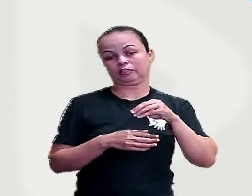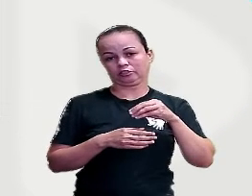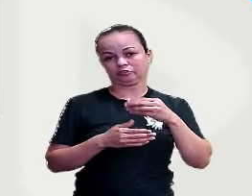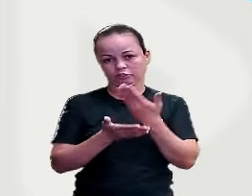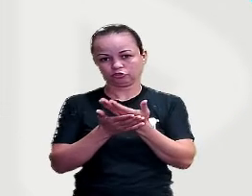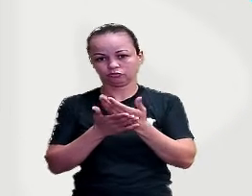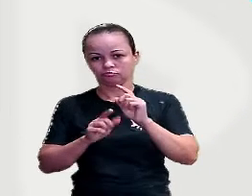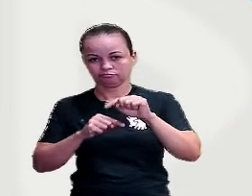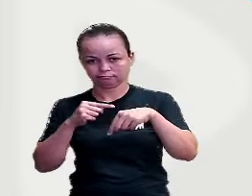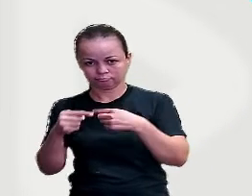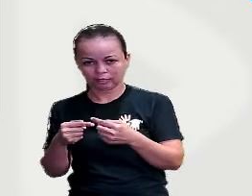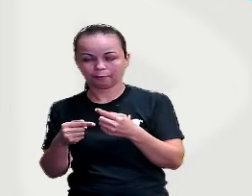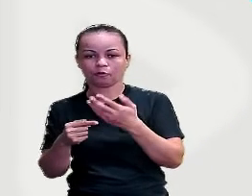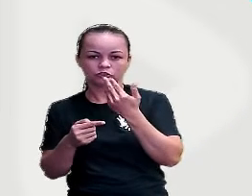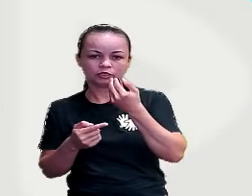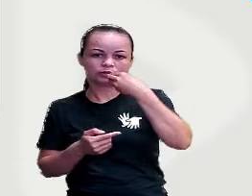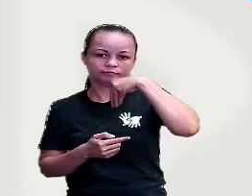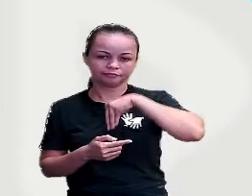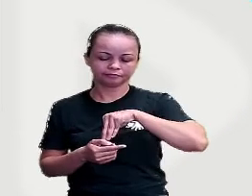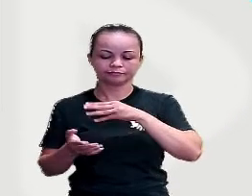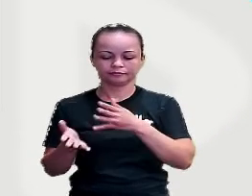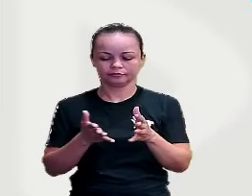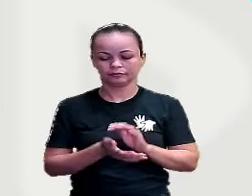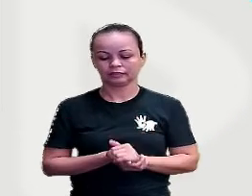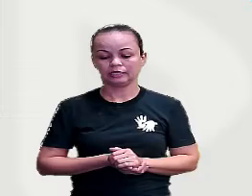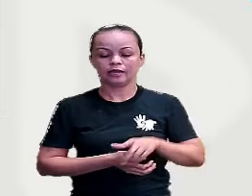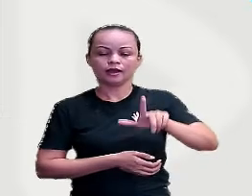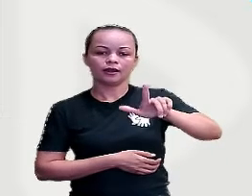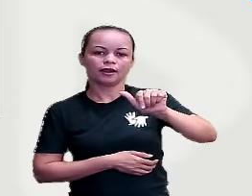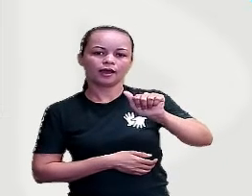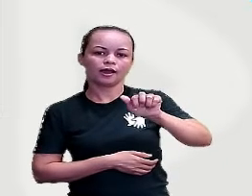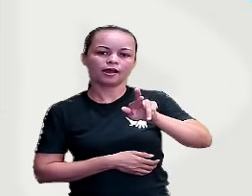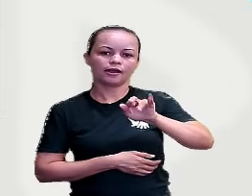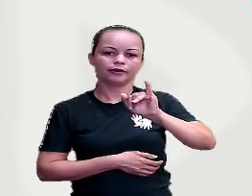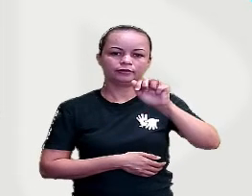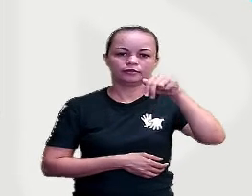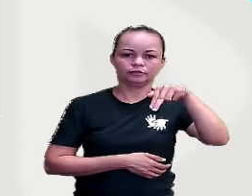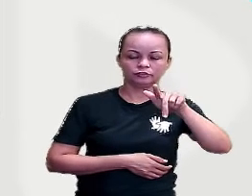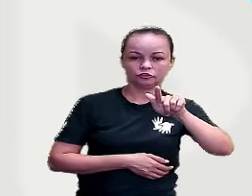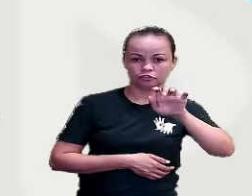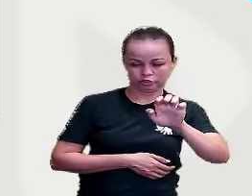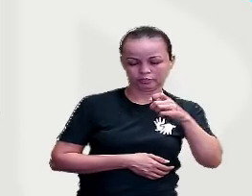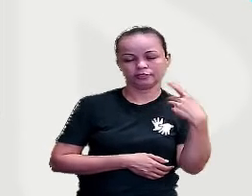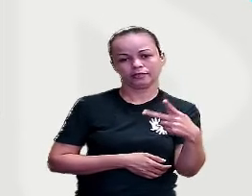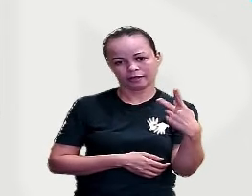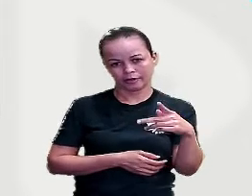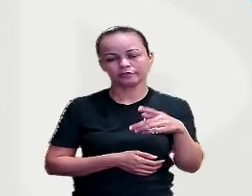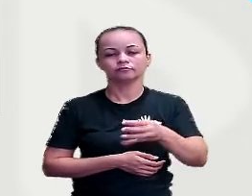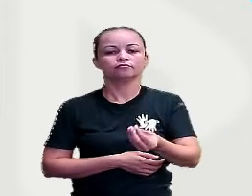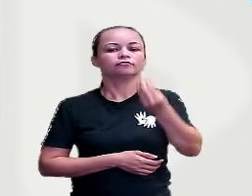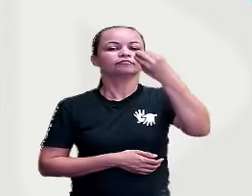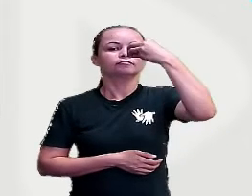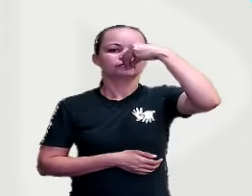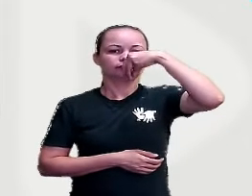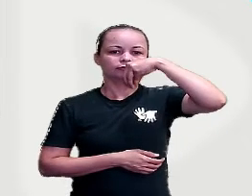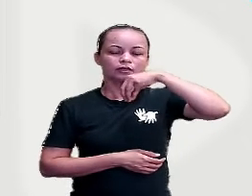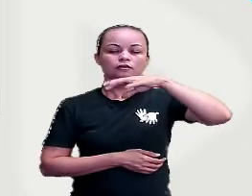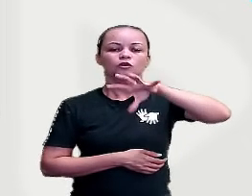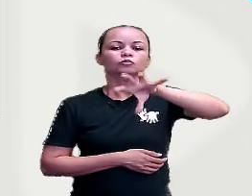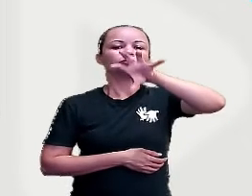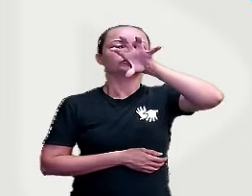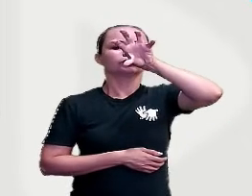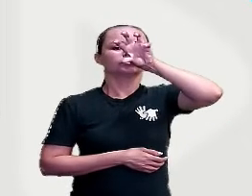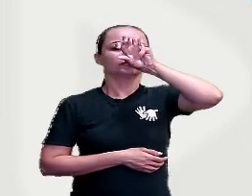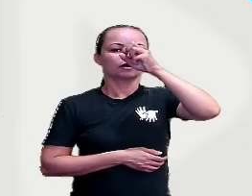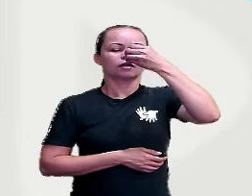próxima aula, e a laringe, né, que aí sim, esse é um órgão do nosso sistema respiratório aí, por onde o ar vai estar passando e indo